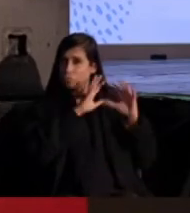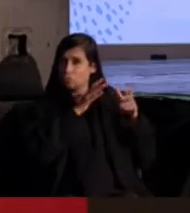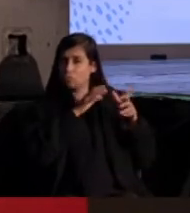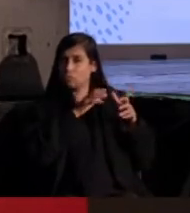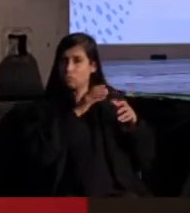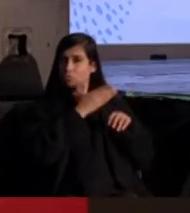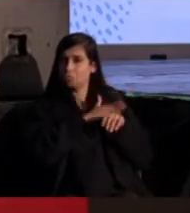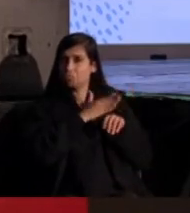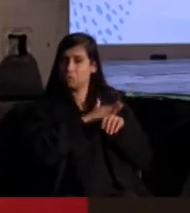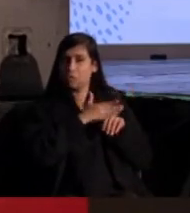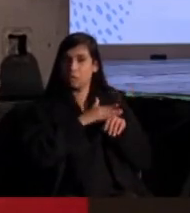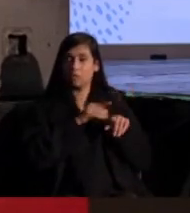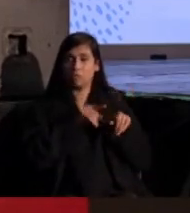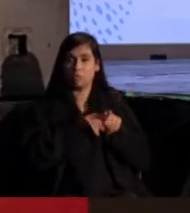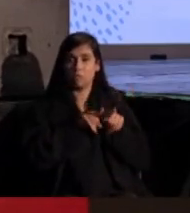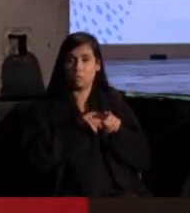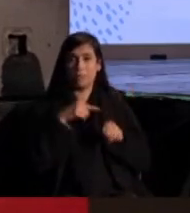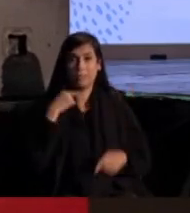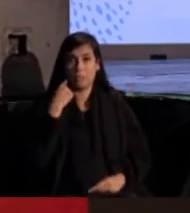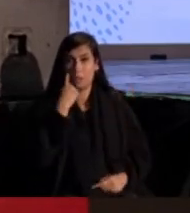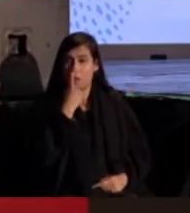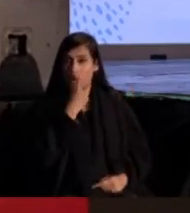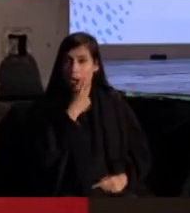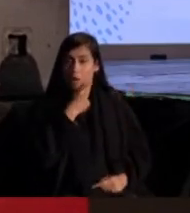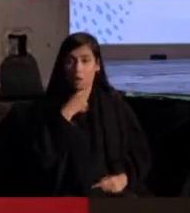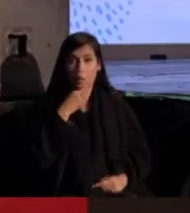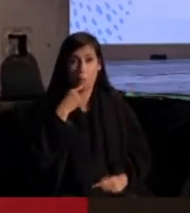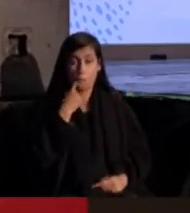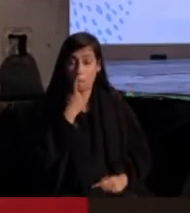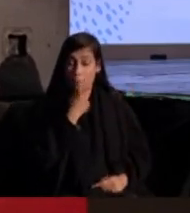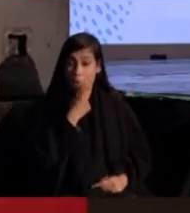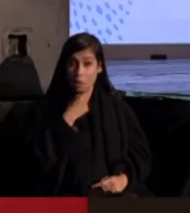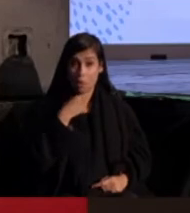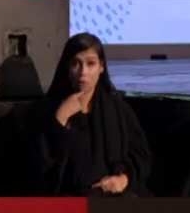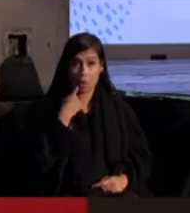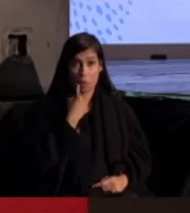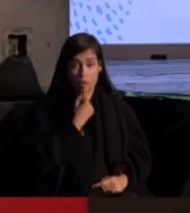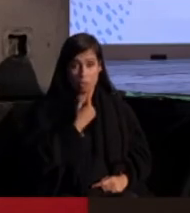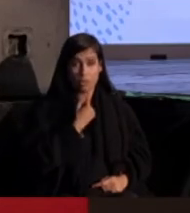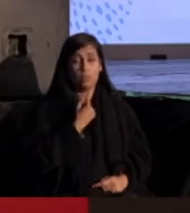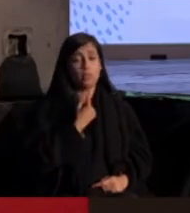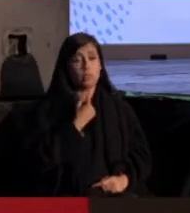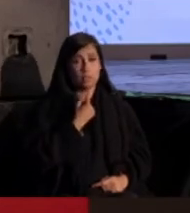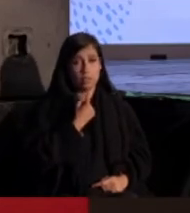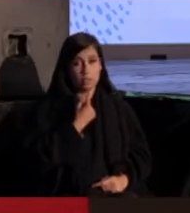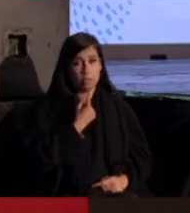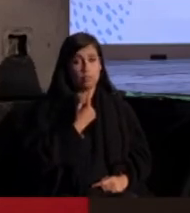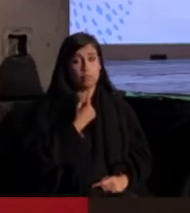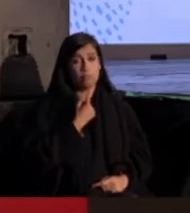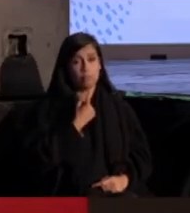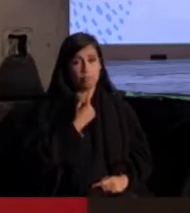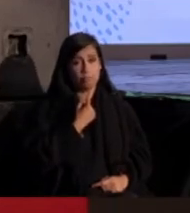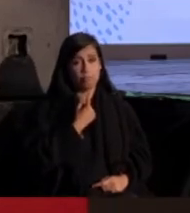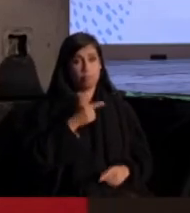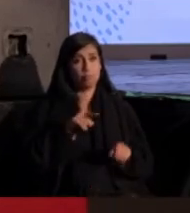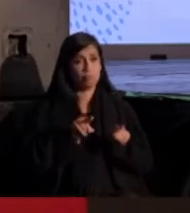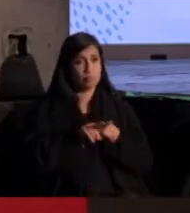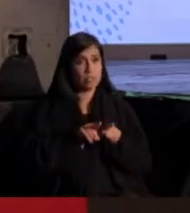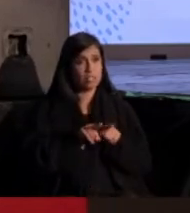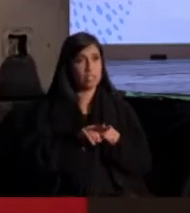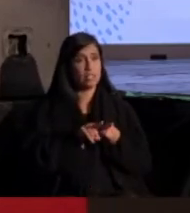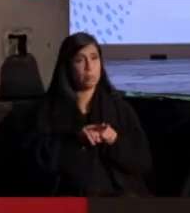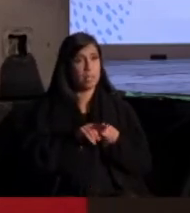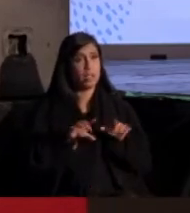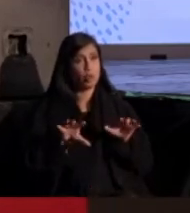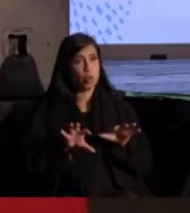parte, a parte enorme que a boca ocupa no reflexo que ela tem na ligação nervosa e na ligação sensória,